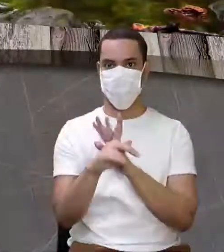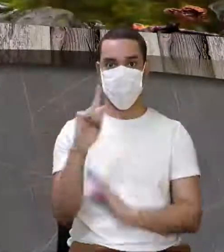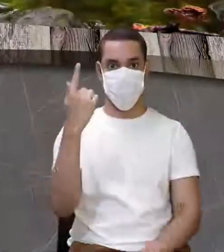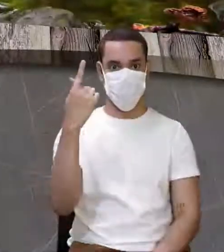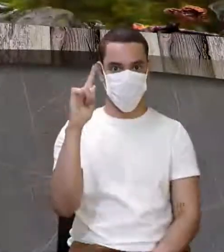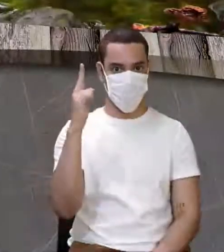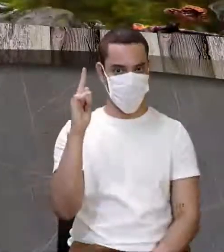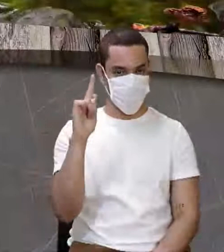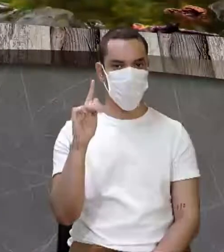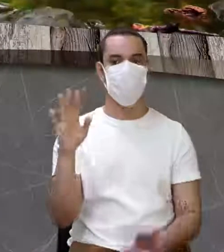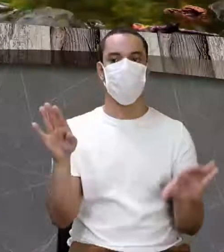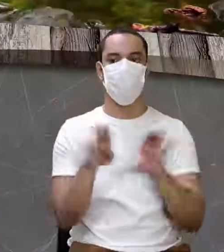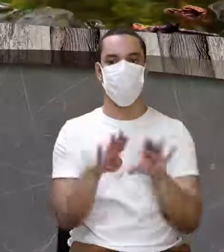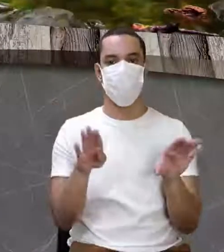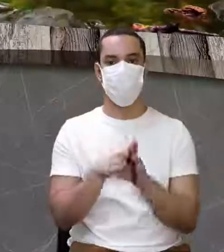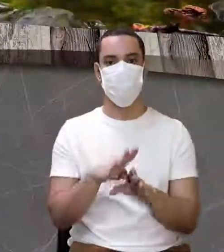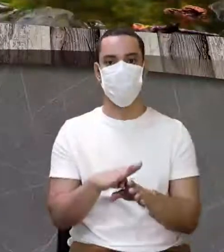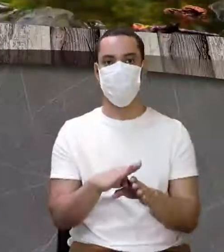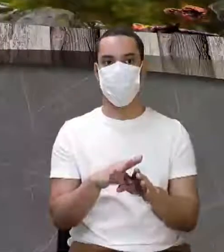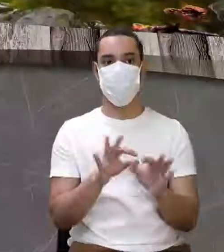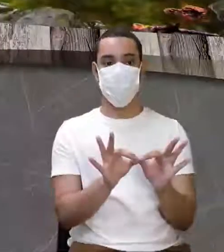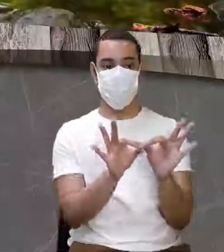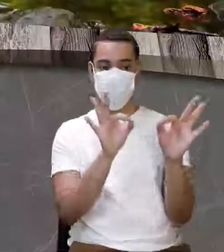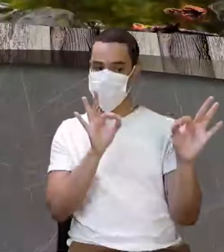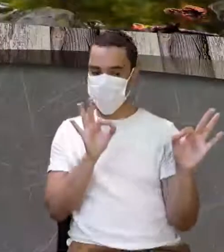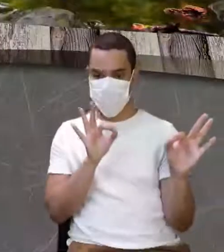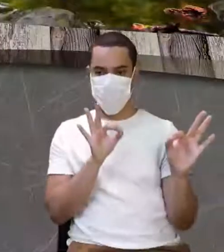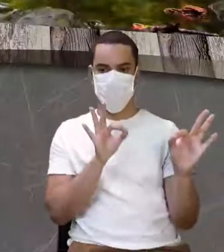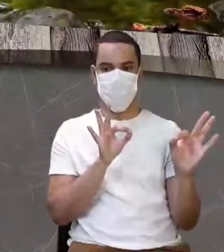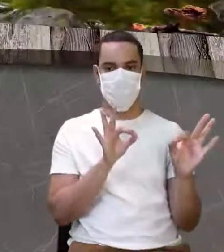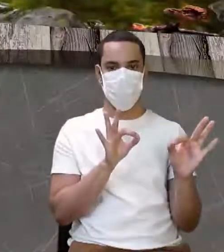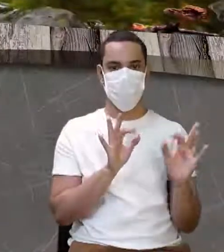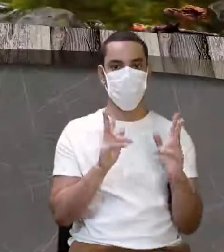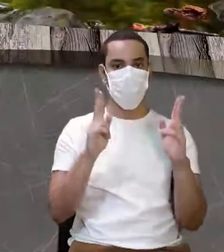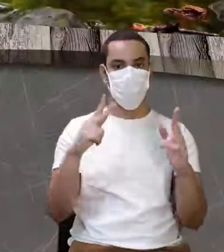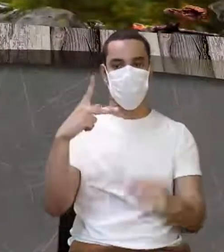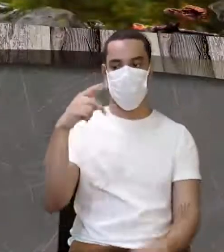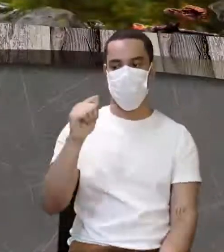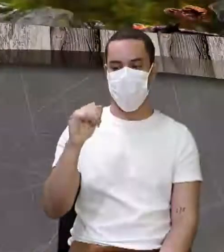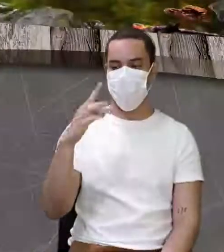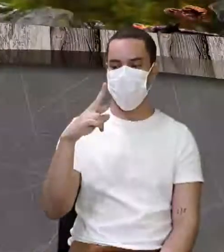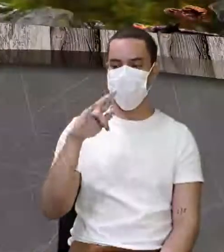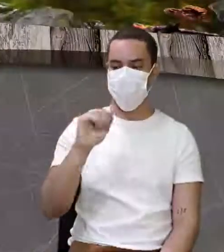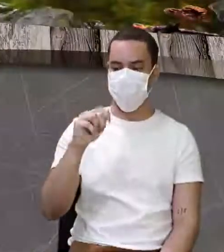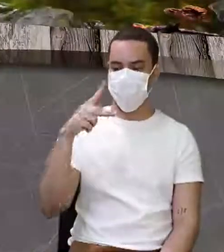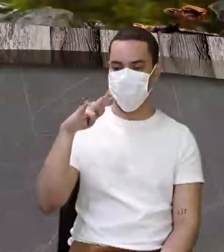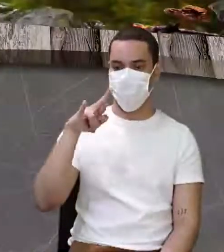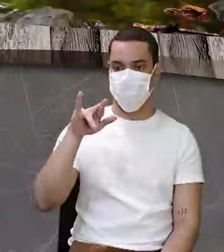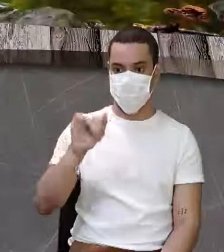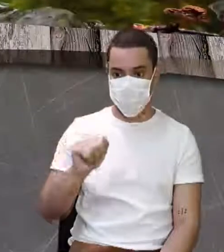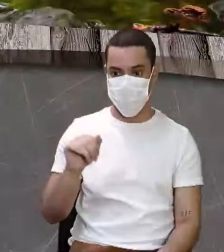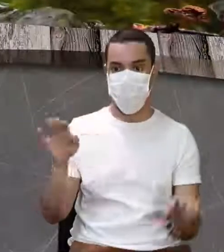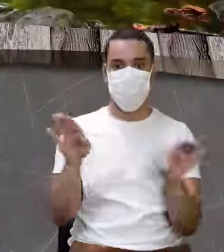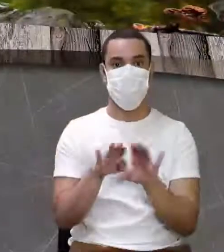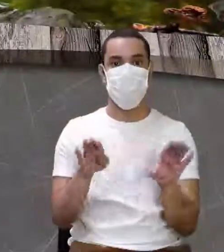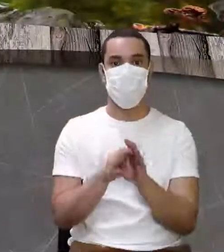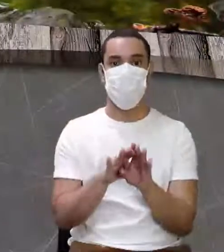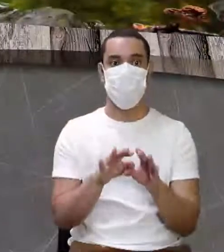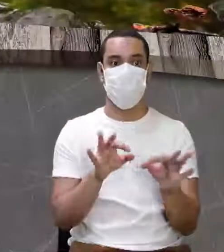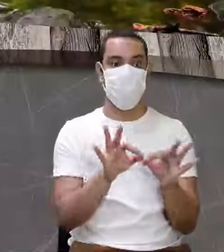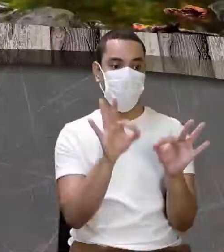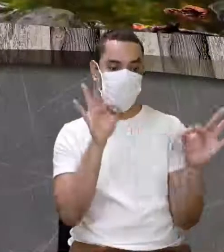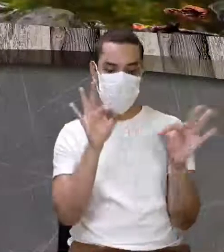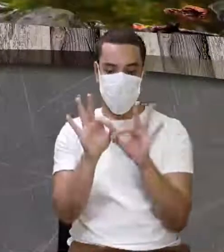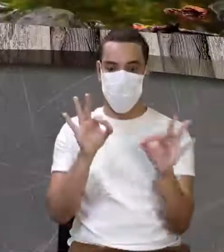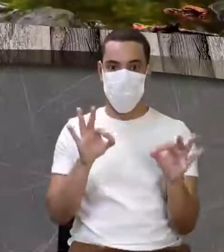como na alopatria. Eles não vão estar distantes, como na parapatria. Eles não vão estar separados de